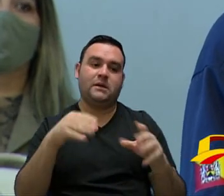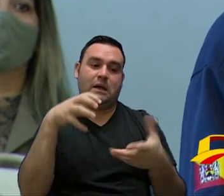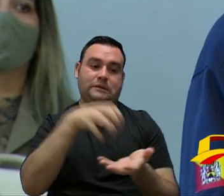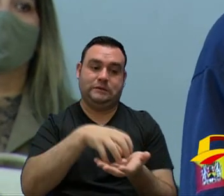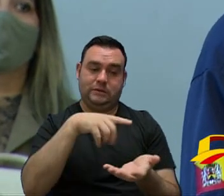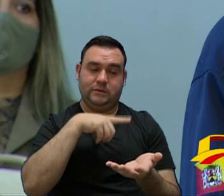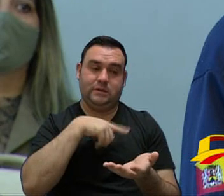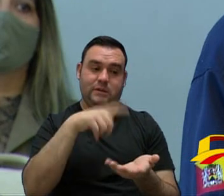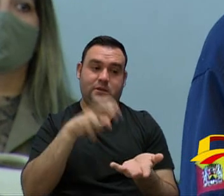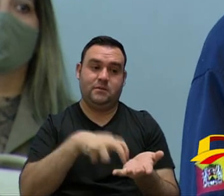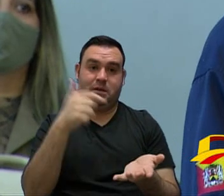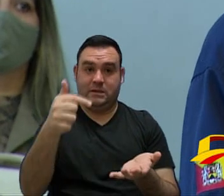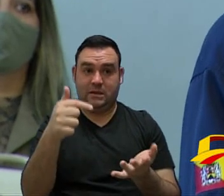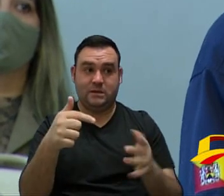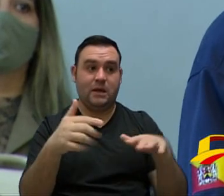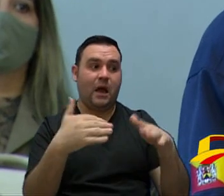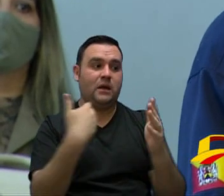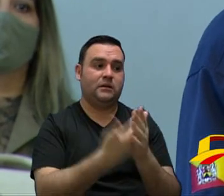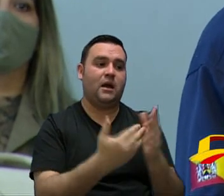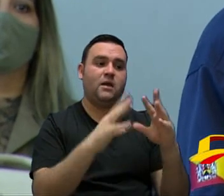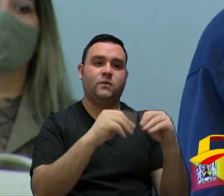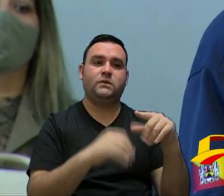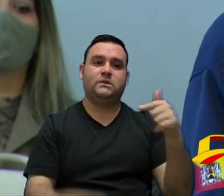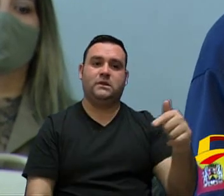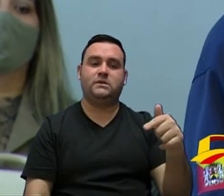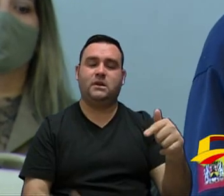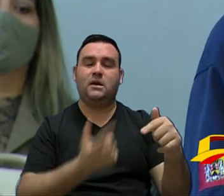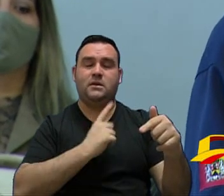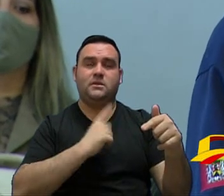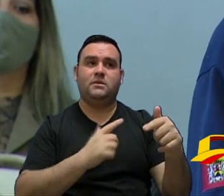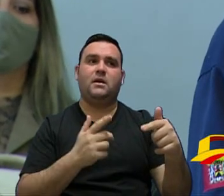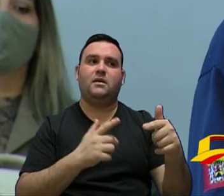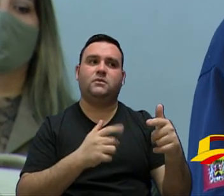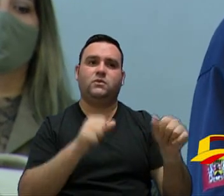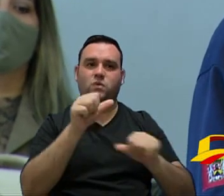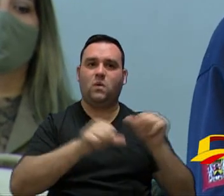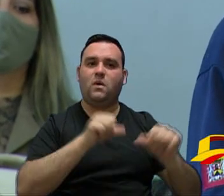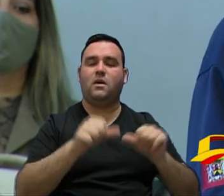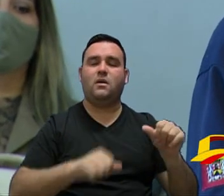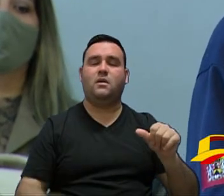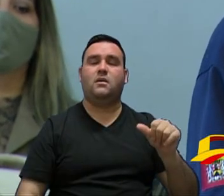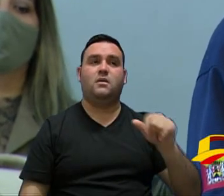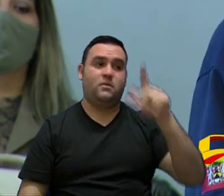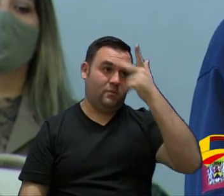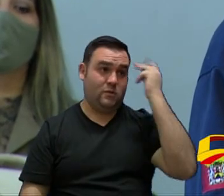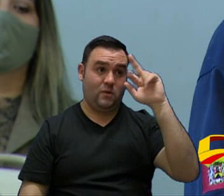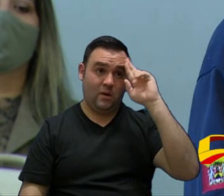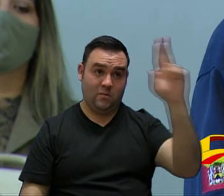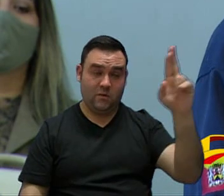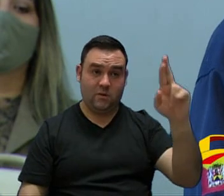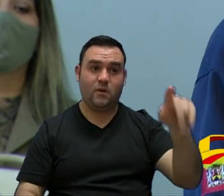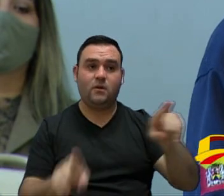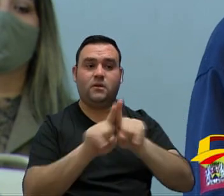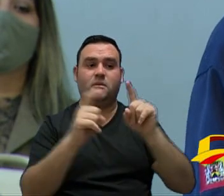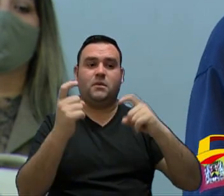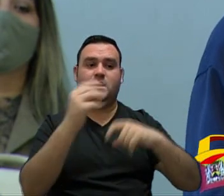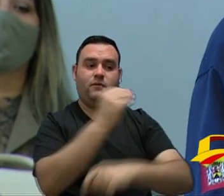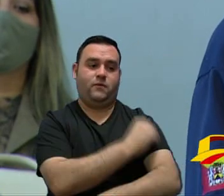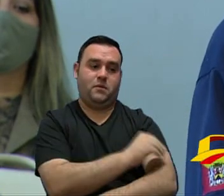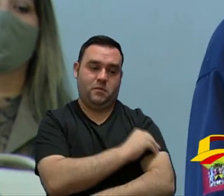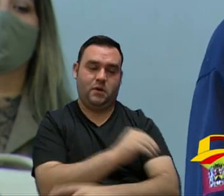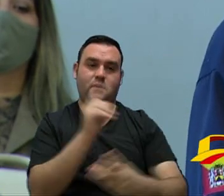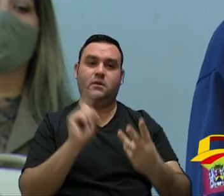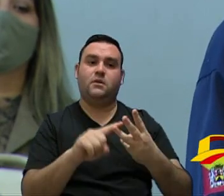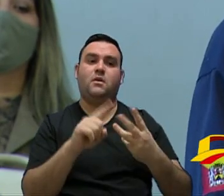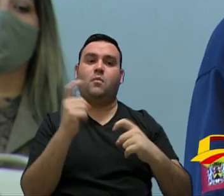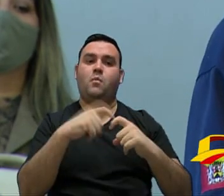central é a sete horas da manhã às sete da noite é passado o plantão e qual é o condutor o enfermeiro